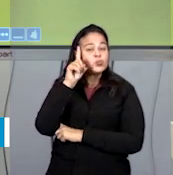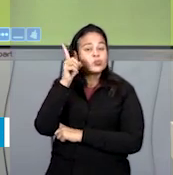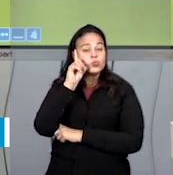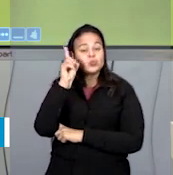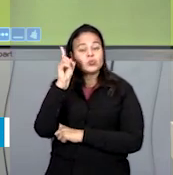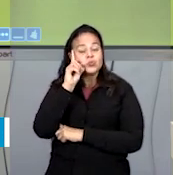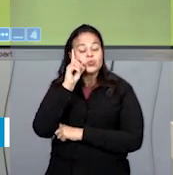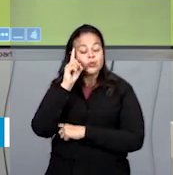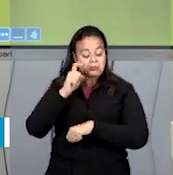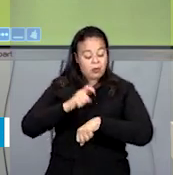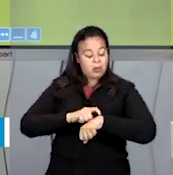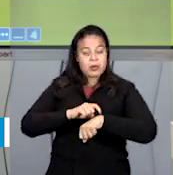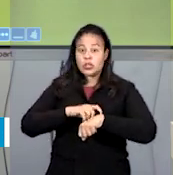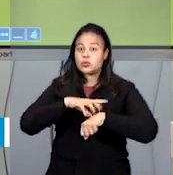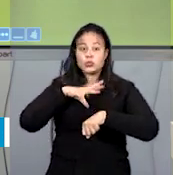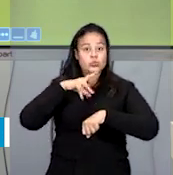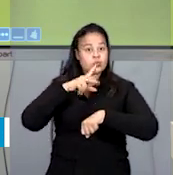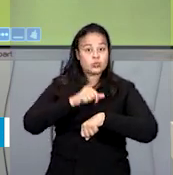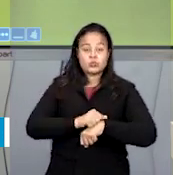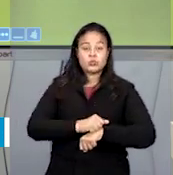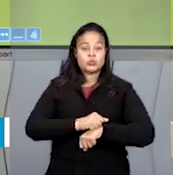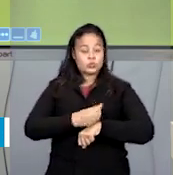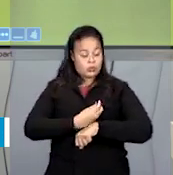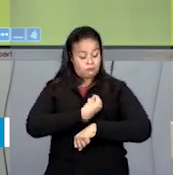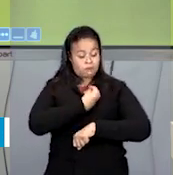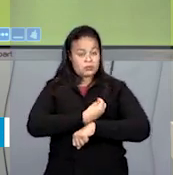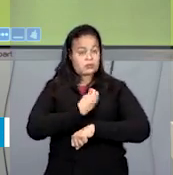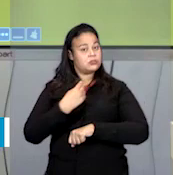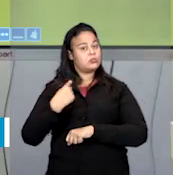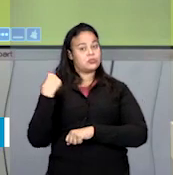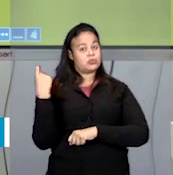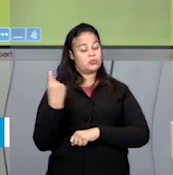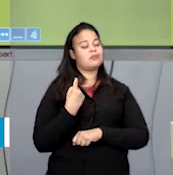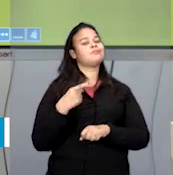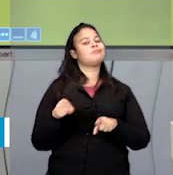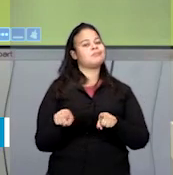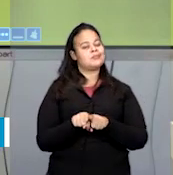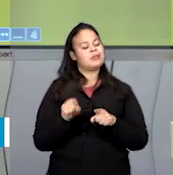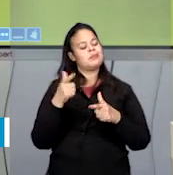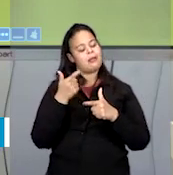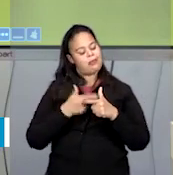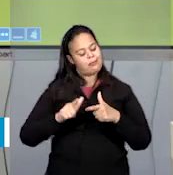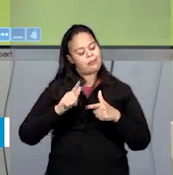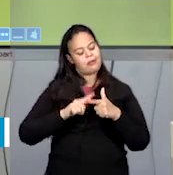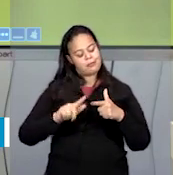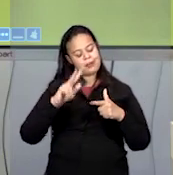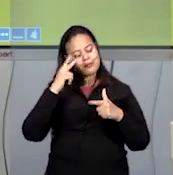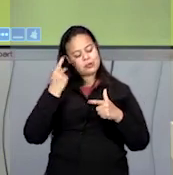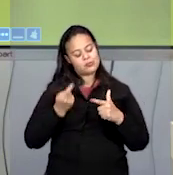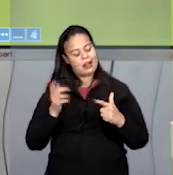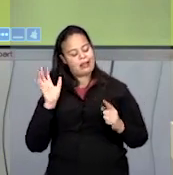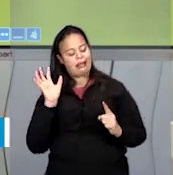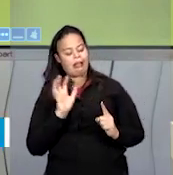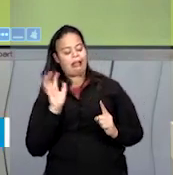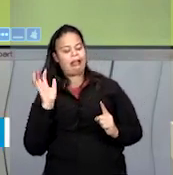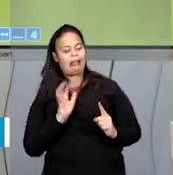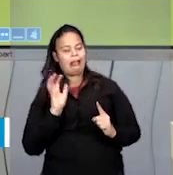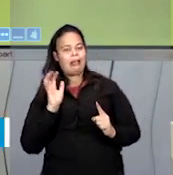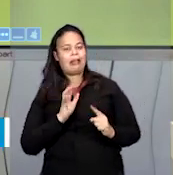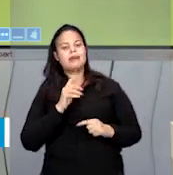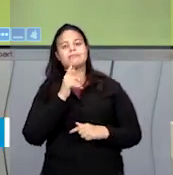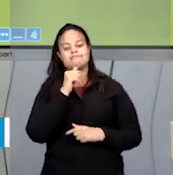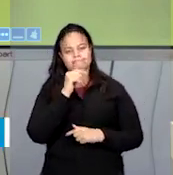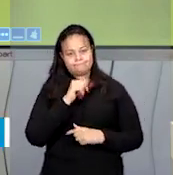né? E infelizmente, também é alvo das degradações humanas, né? Então,